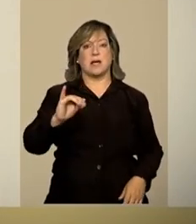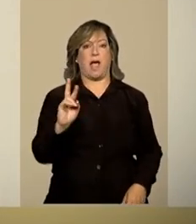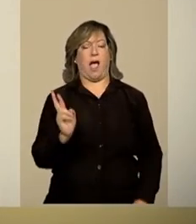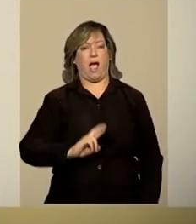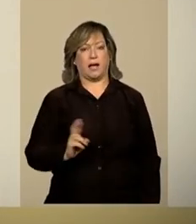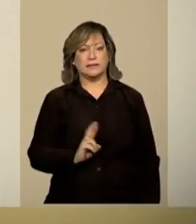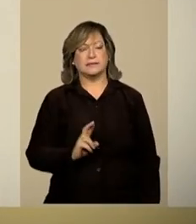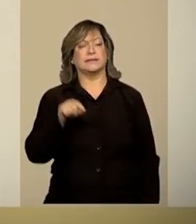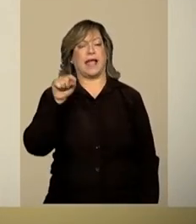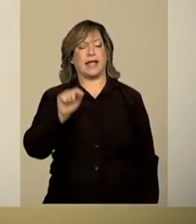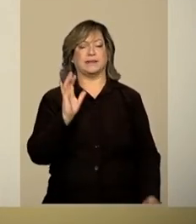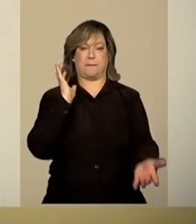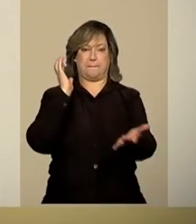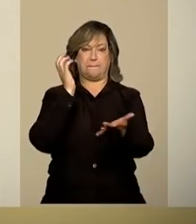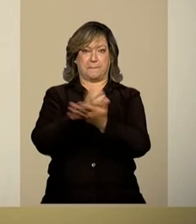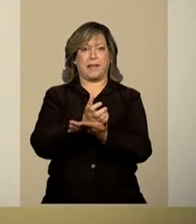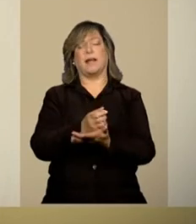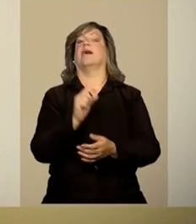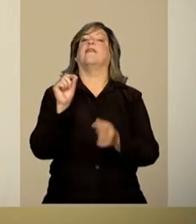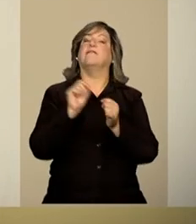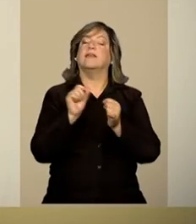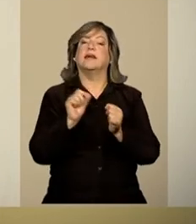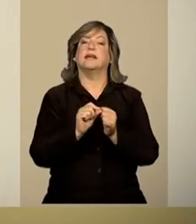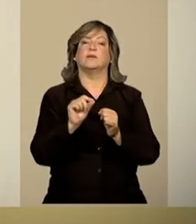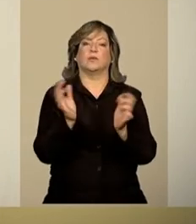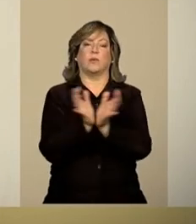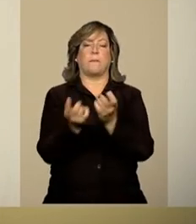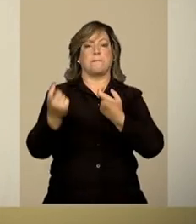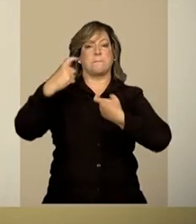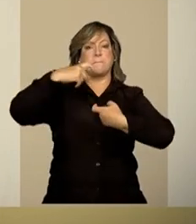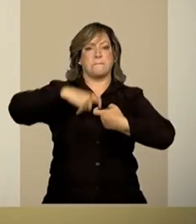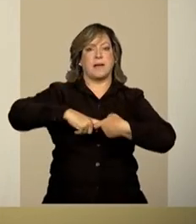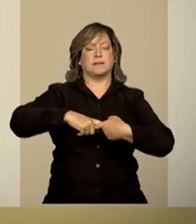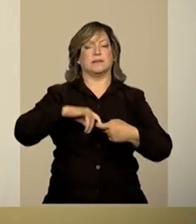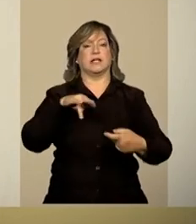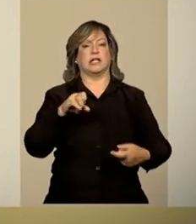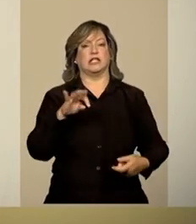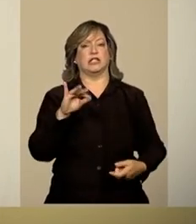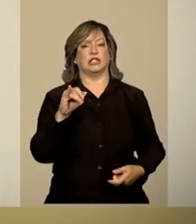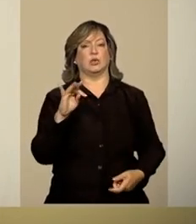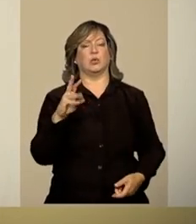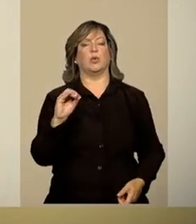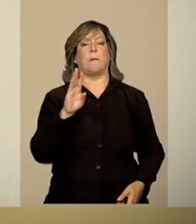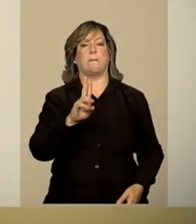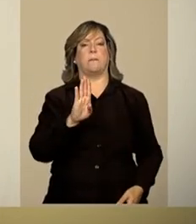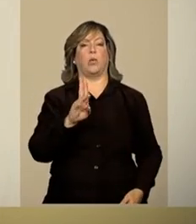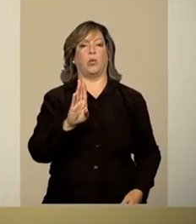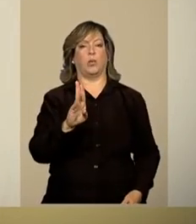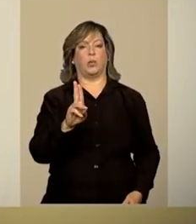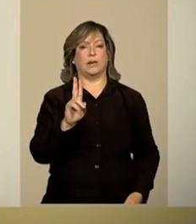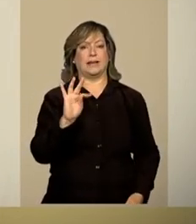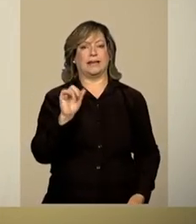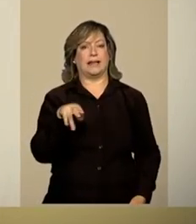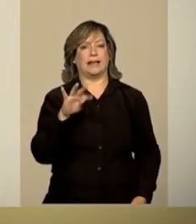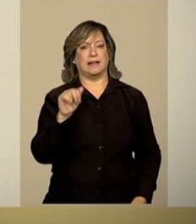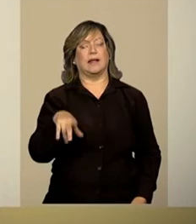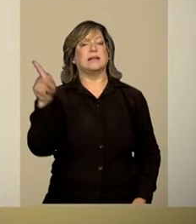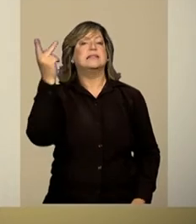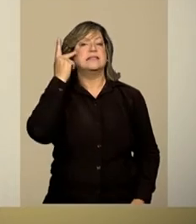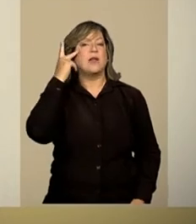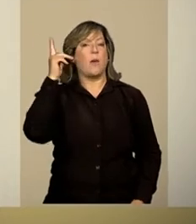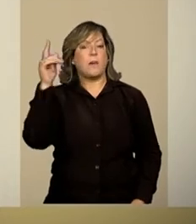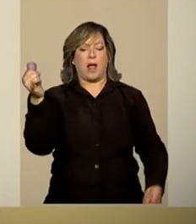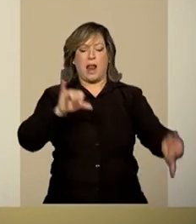essa compra Max é feita por meio de uma parceria do Instituto Butantan lá de São Paulo com o laboratório